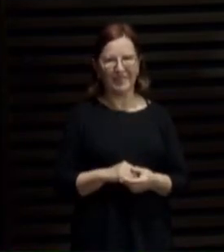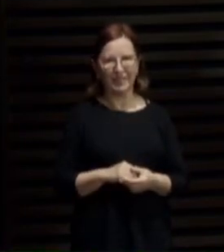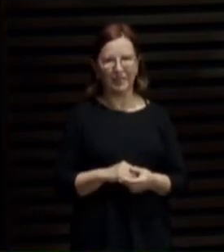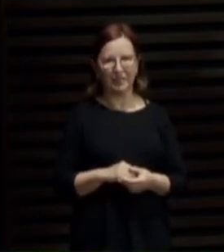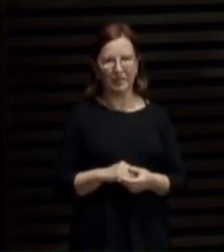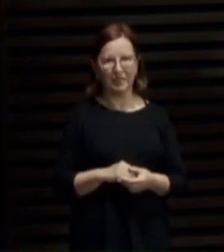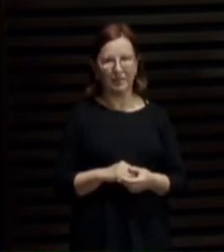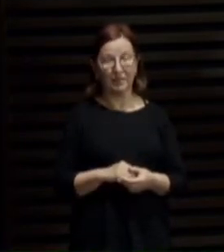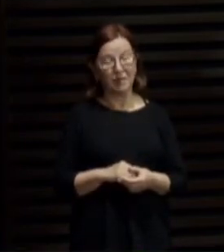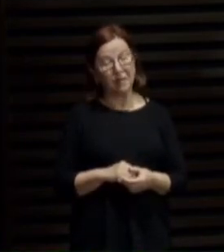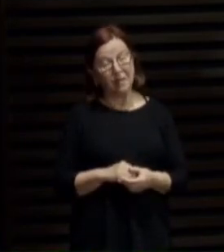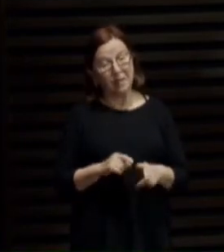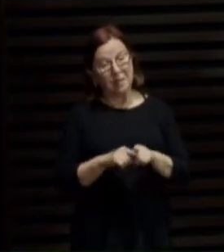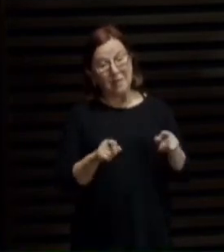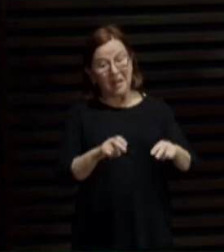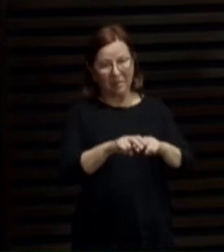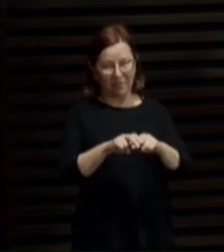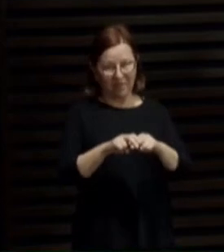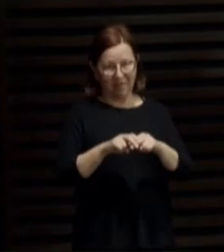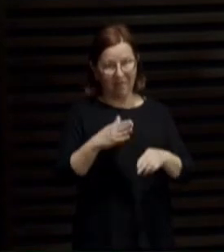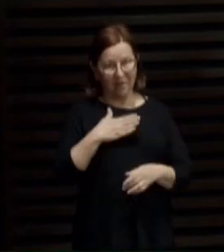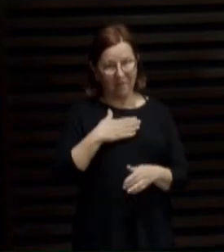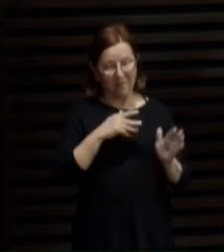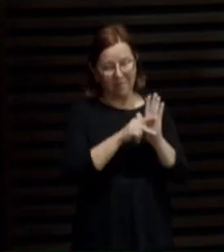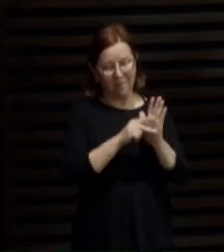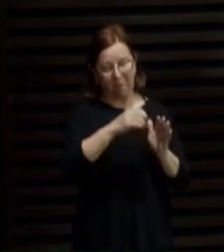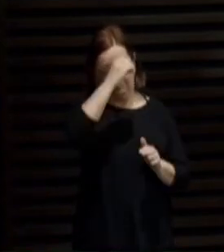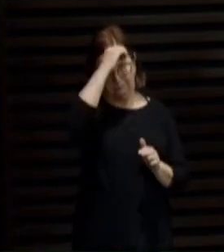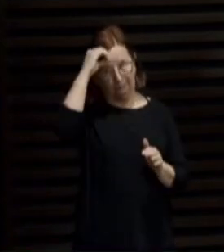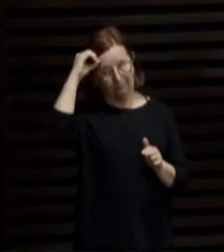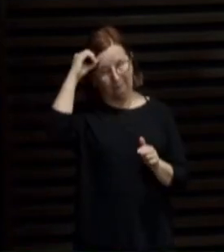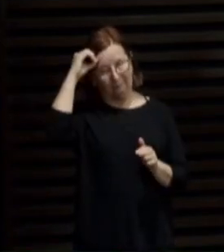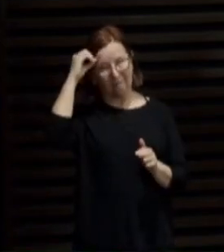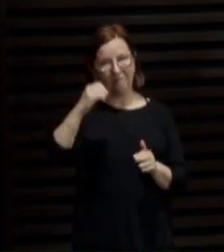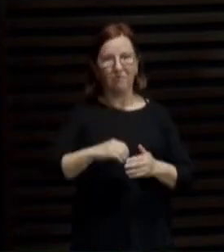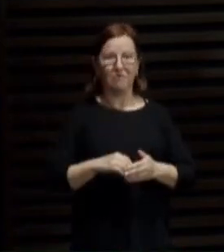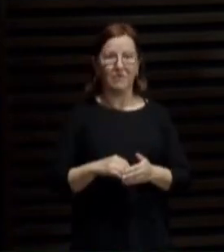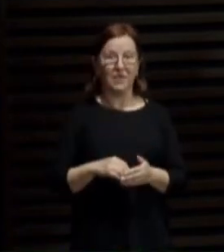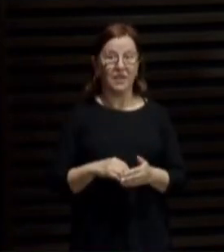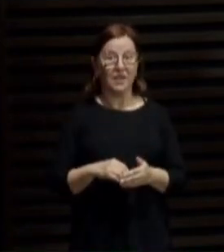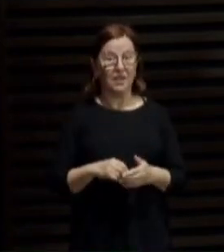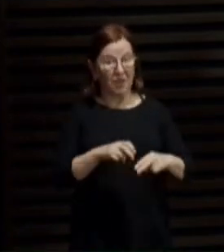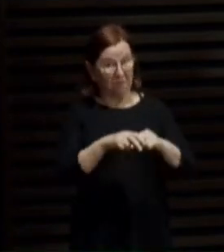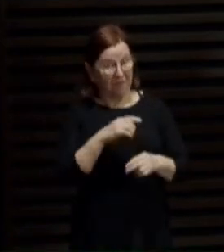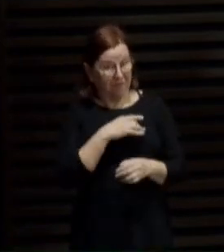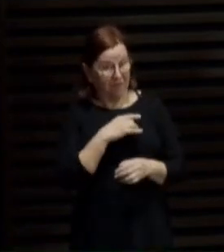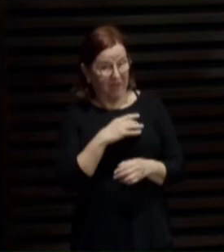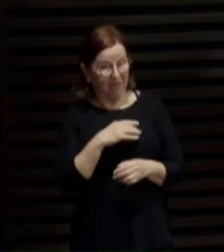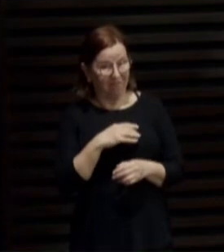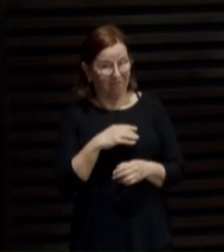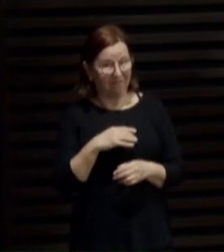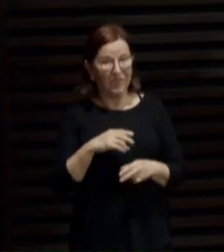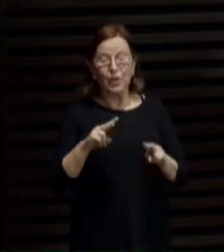Mas por ignorância da minha parte, por certo temor, nós nunca tratamos